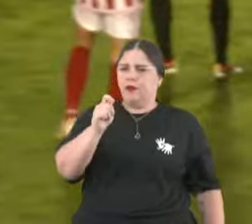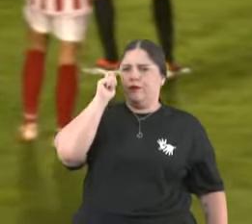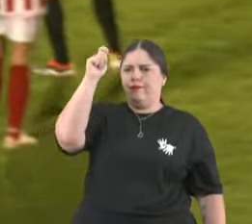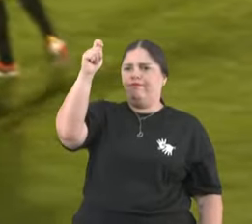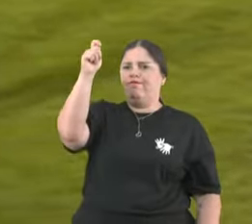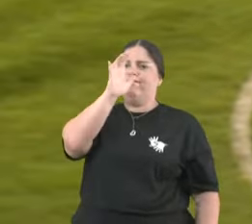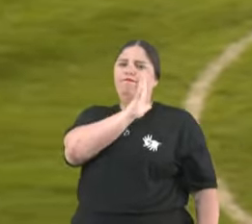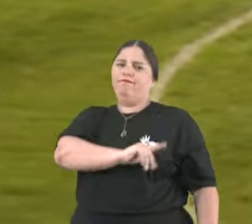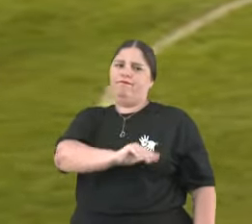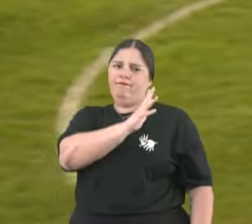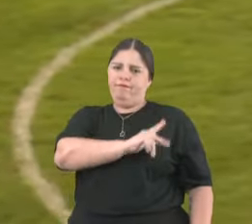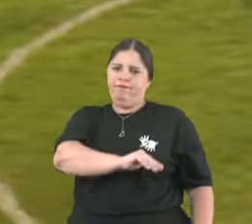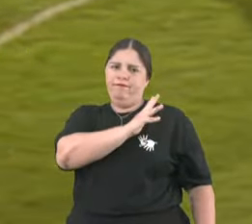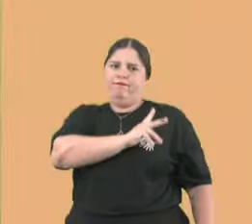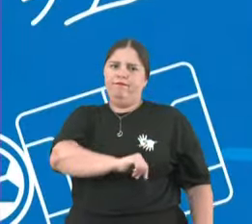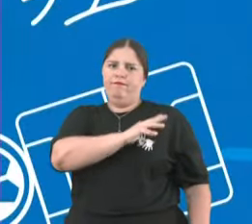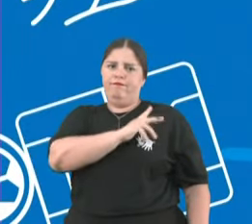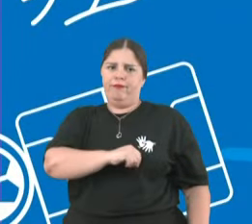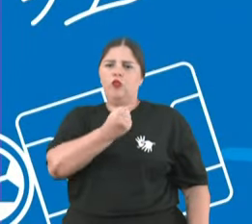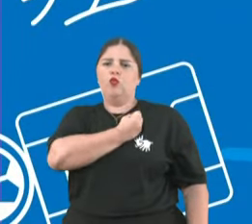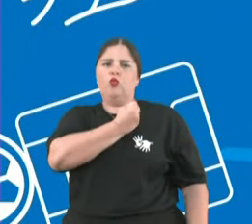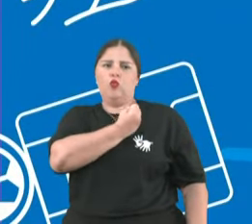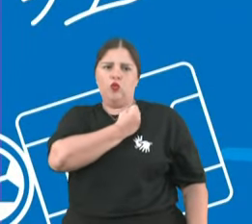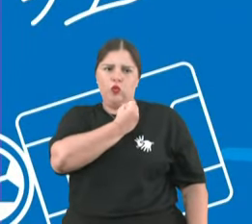e pune o camisa 98 do Galo.